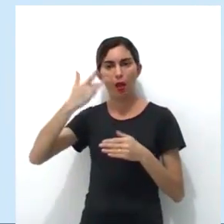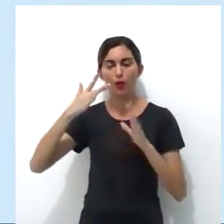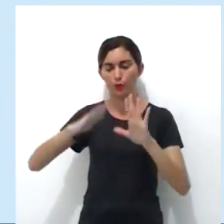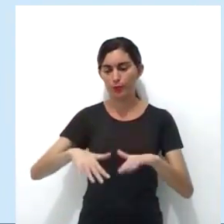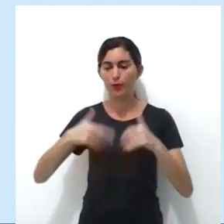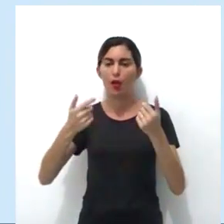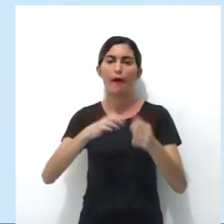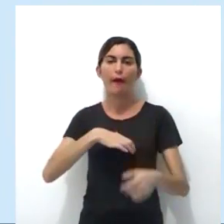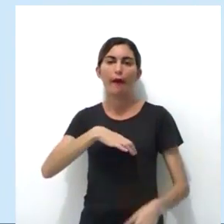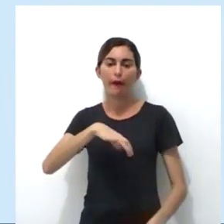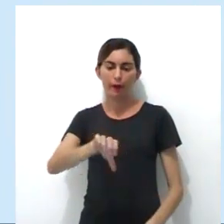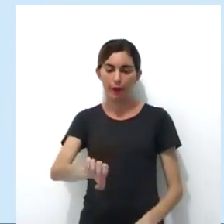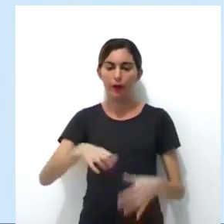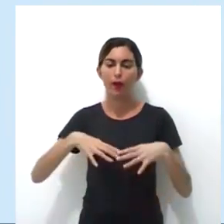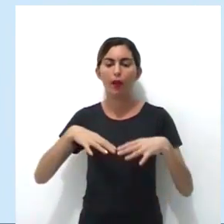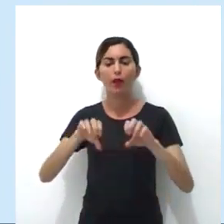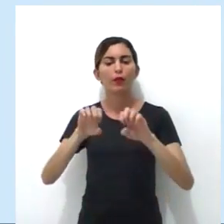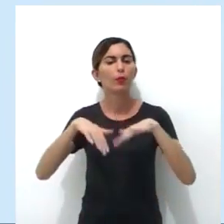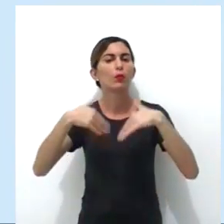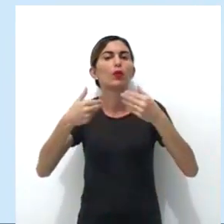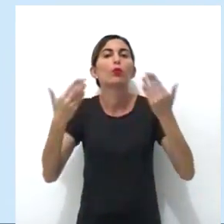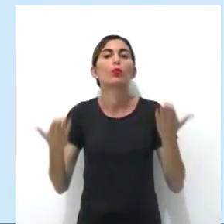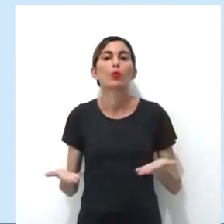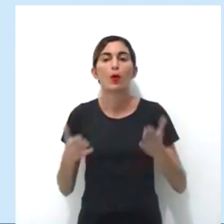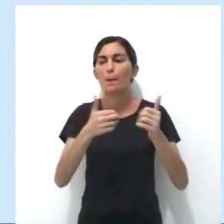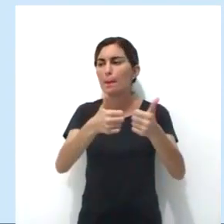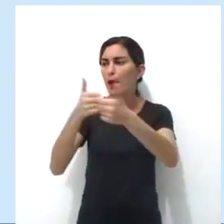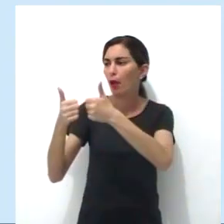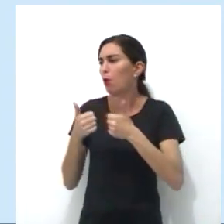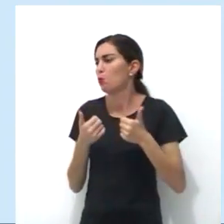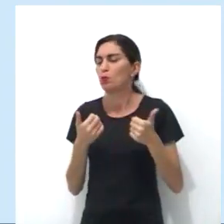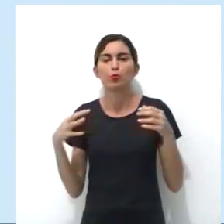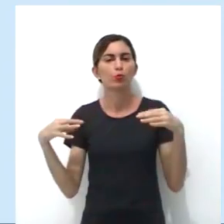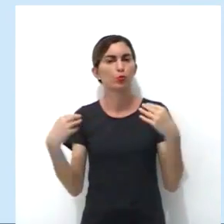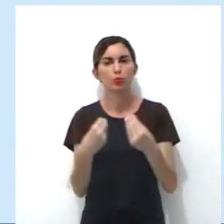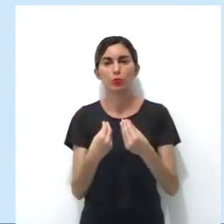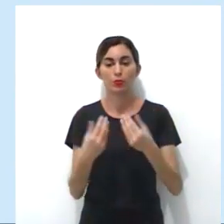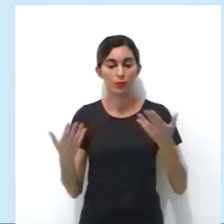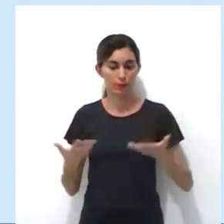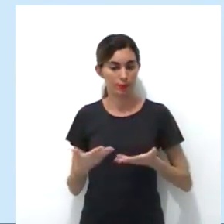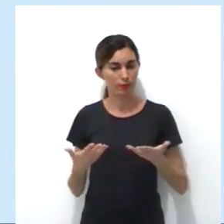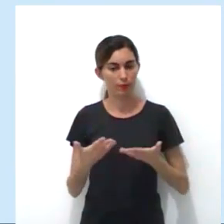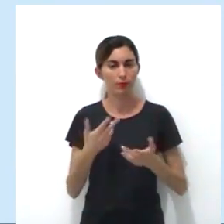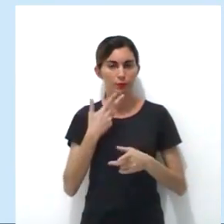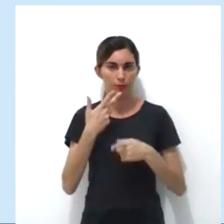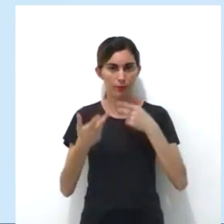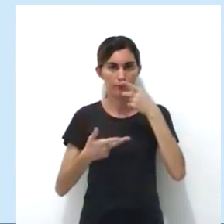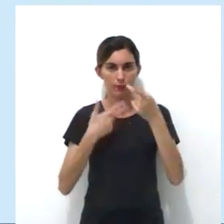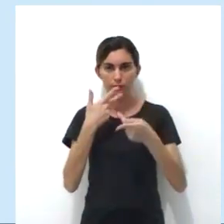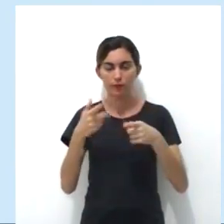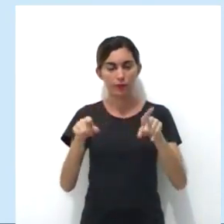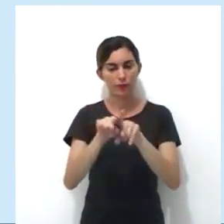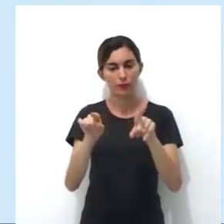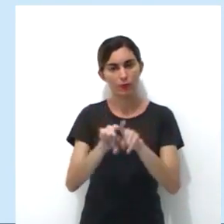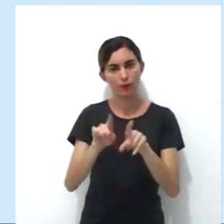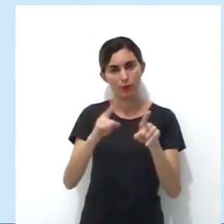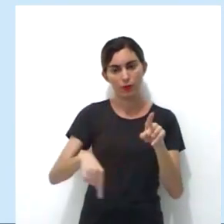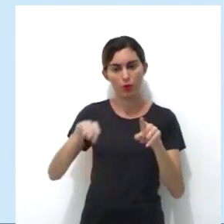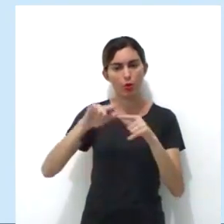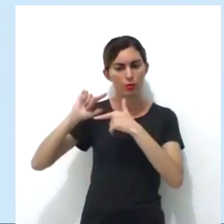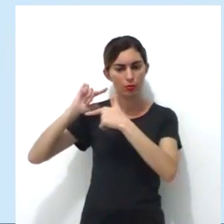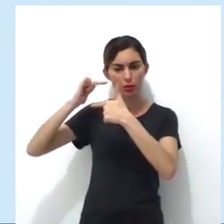nosso ambiente. O que a gente faz diante dessa situação? Essa é uma pergunta que eu vou deixar para vocês pensarem, certo? Vocês